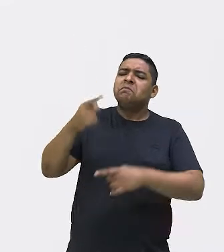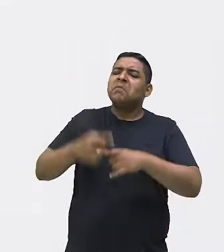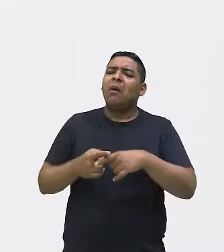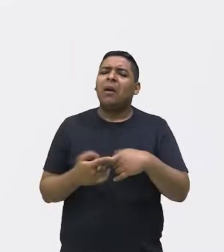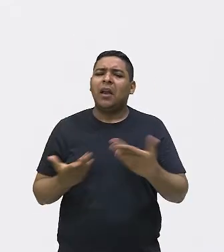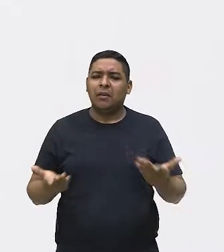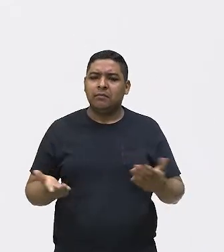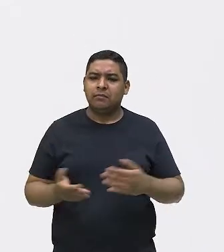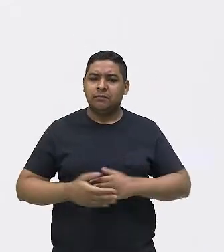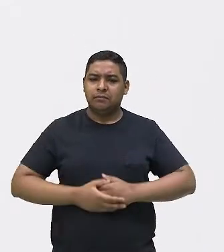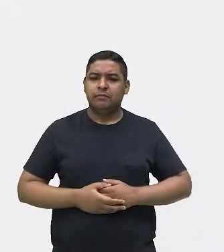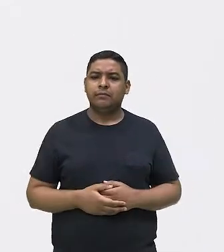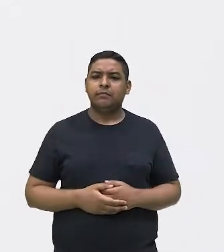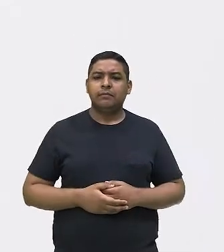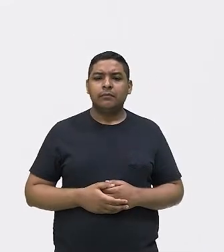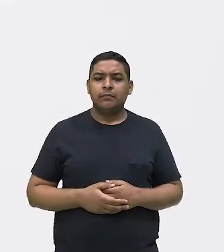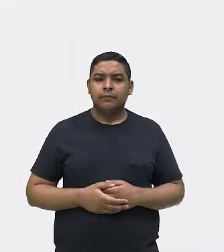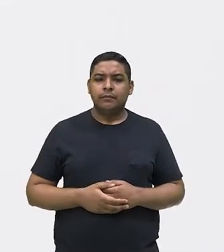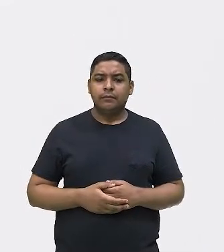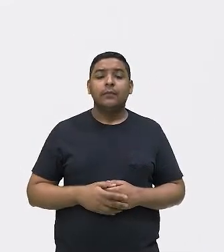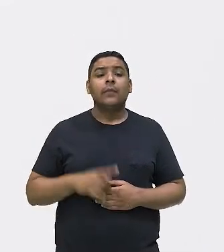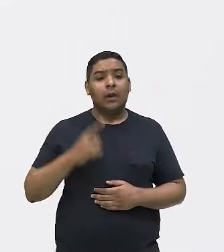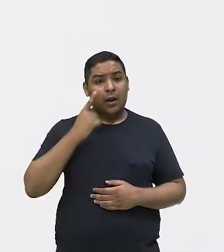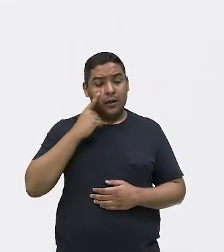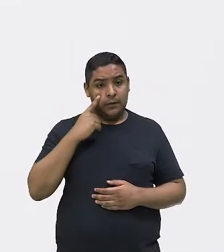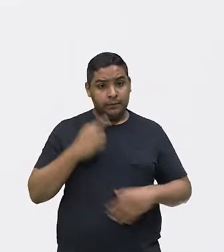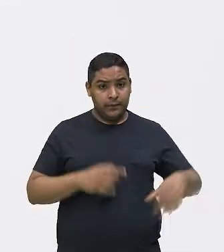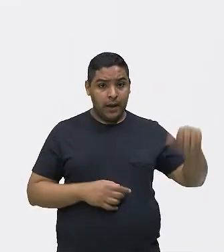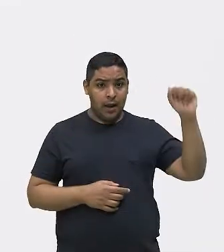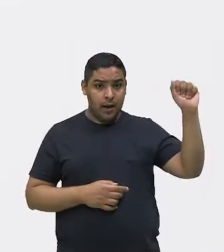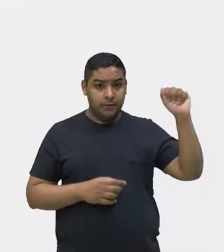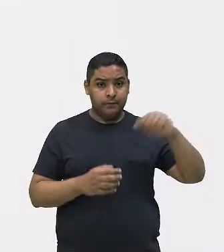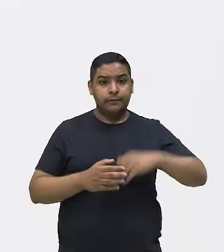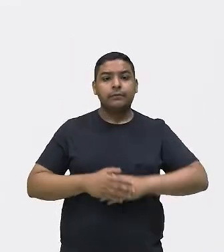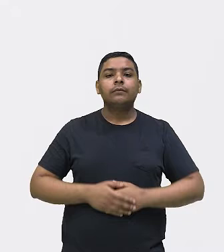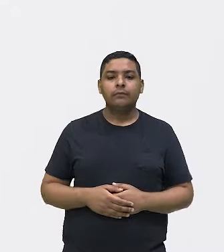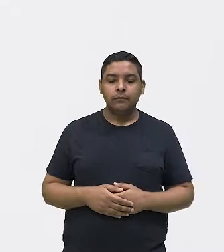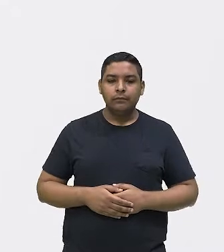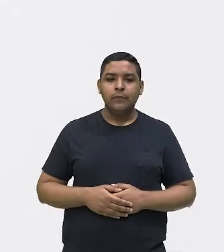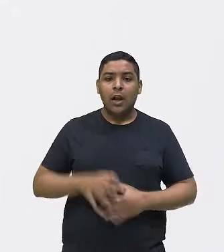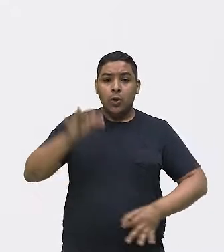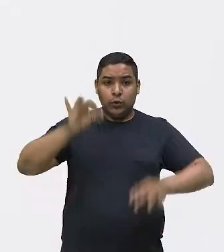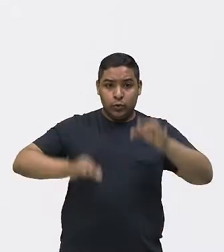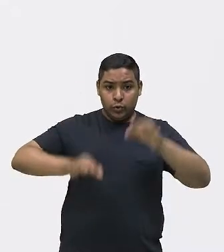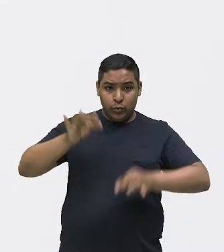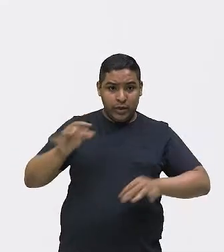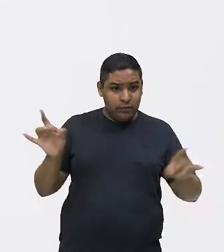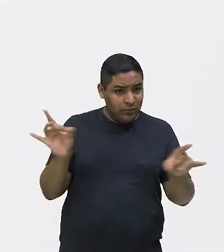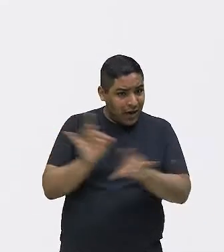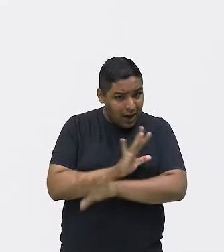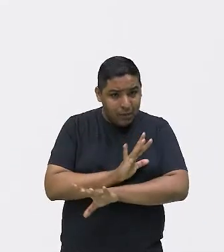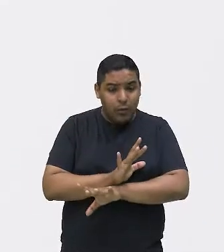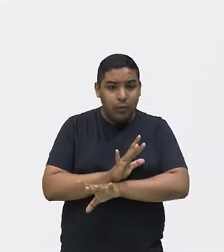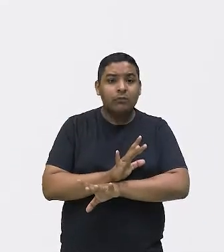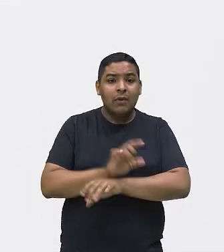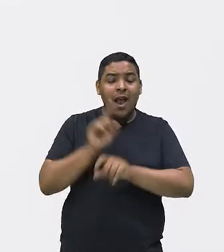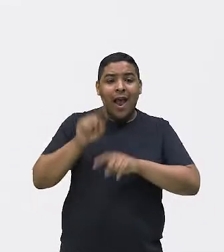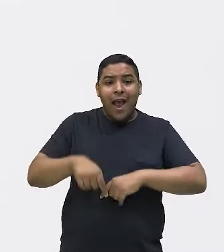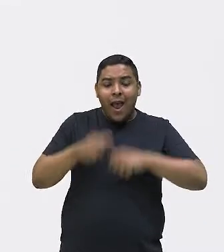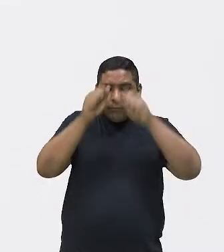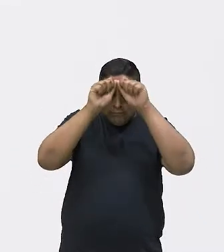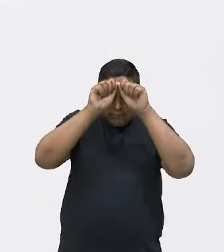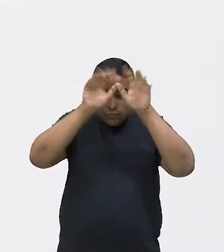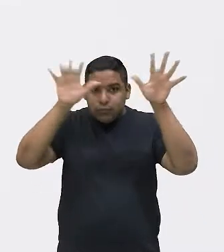para cima. Aí vem as questões. Letra A, descobre que a suspensão do juízo é como uma reveladora